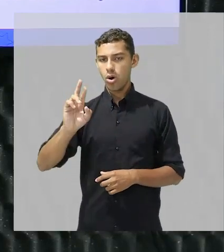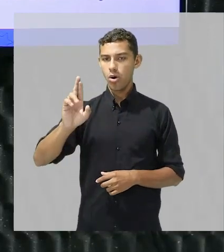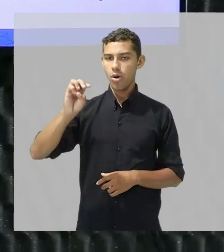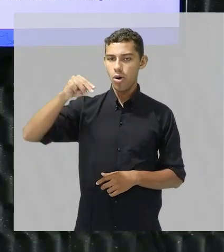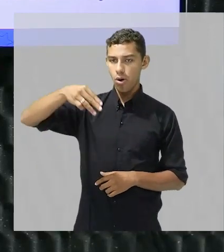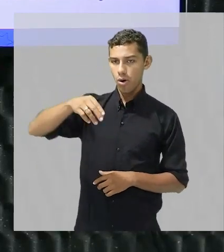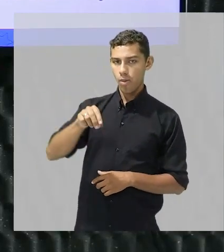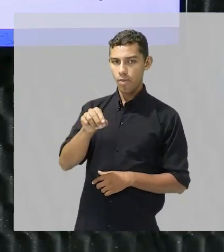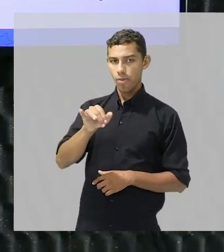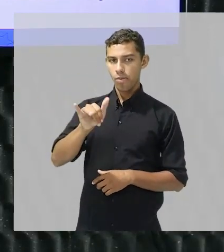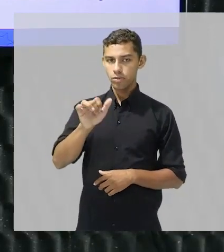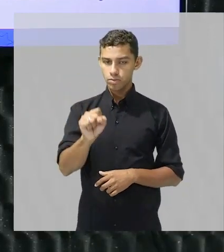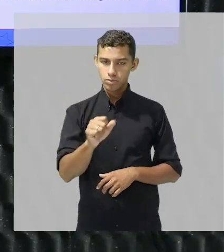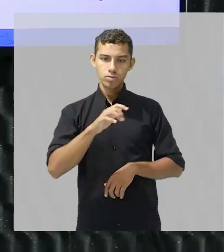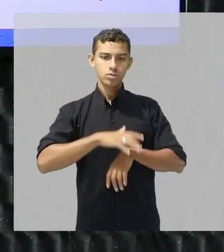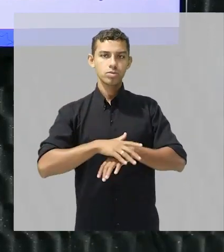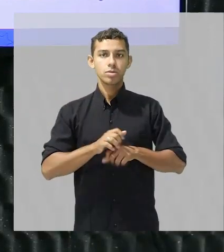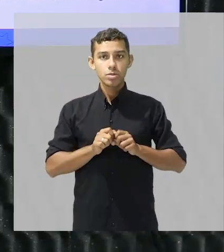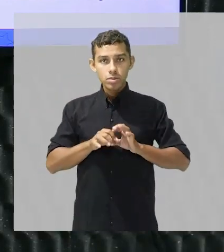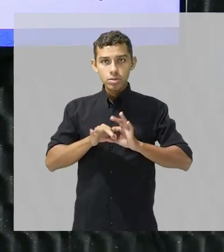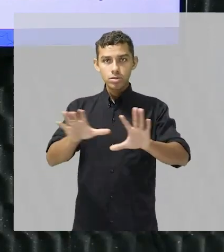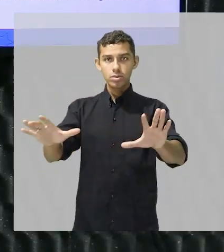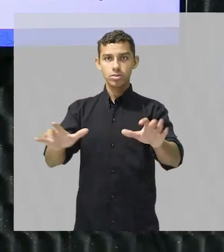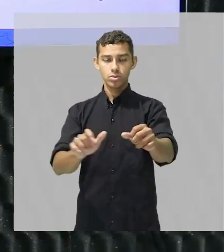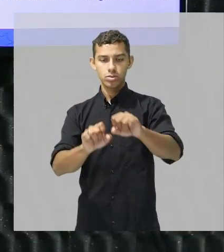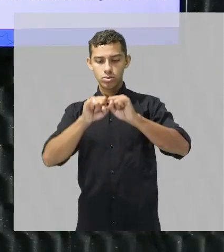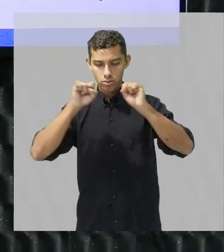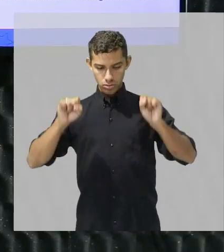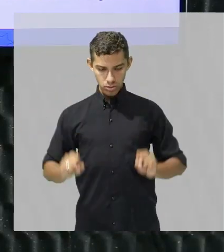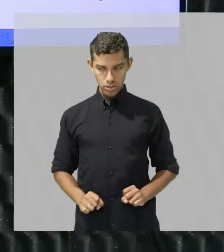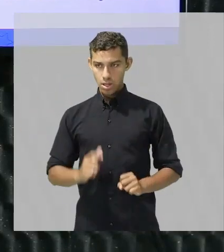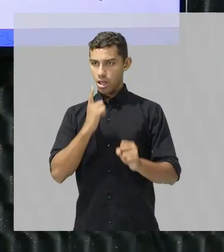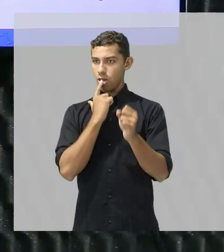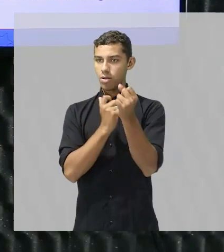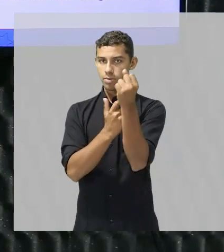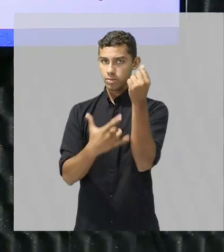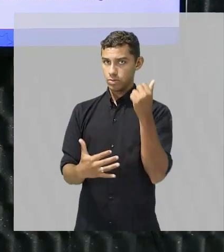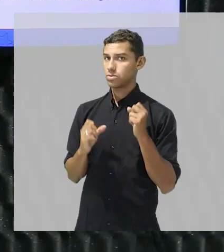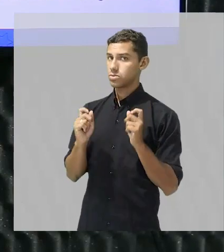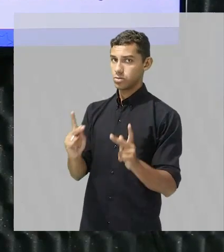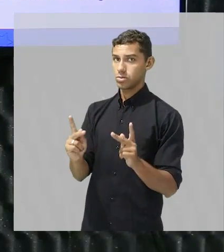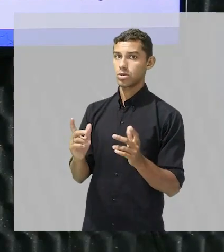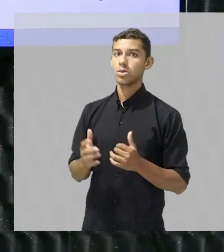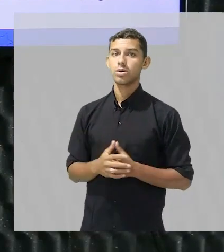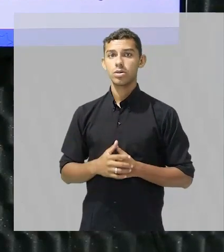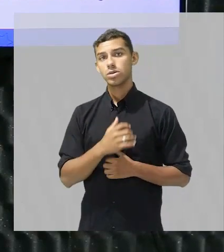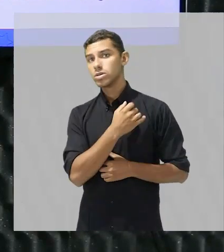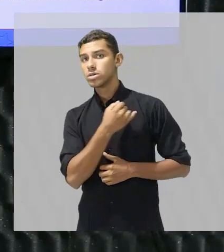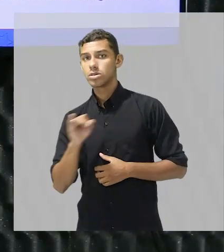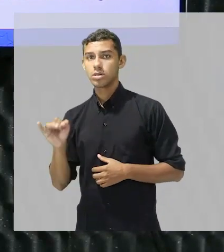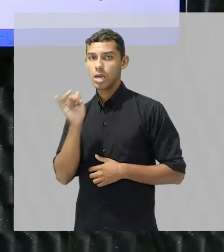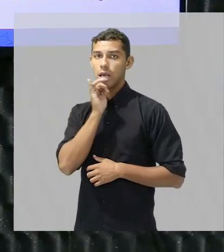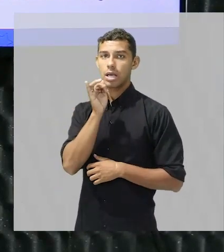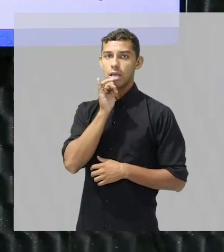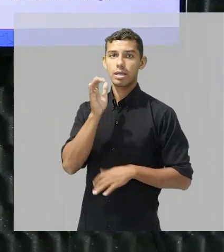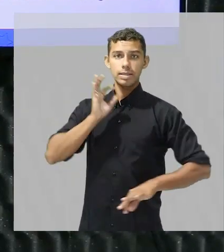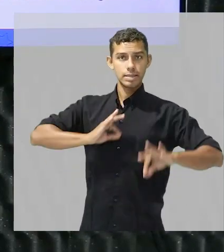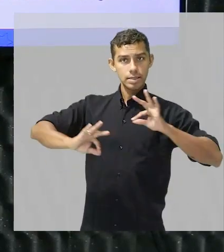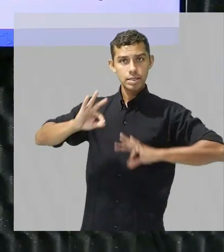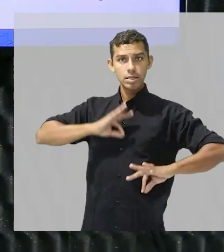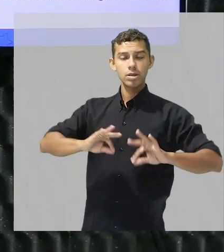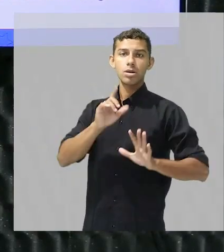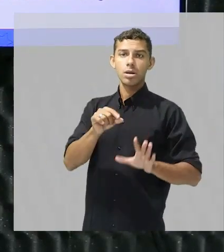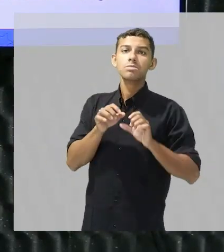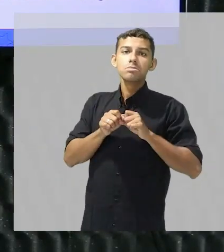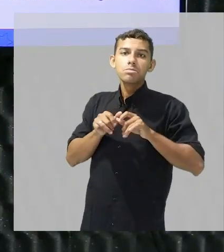liberada na corrente sanguínea. Tranquilo? Então, se a glândula produz uma secreção que